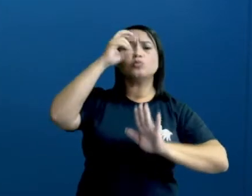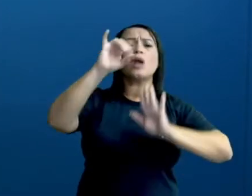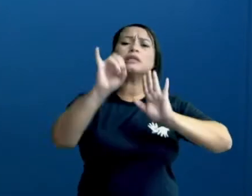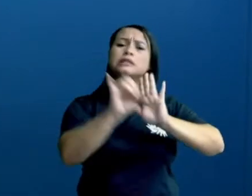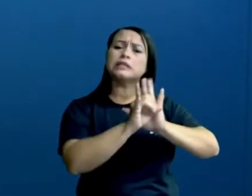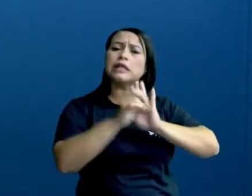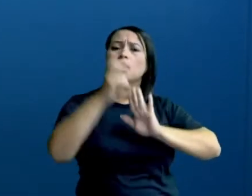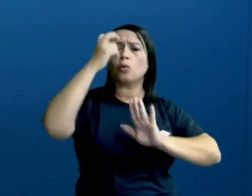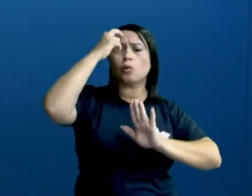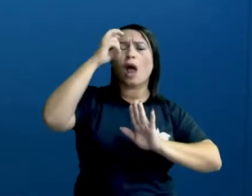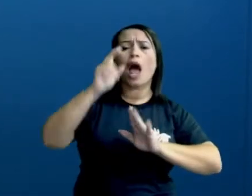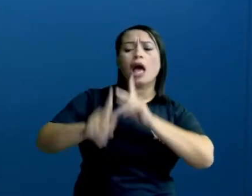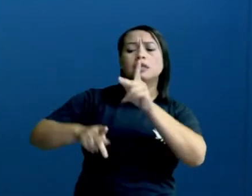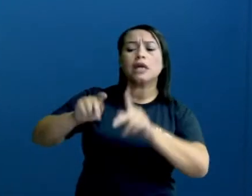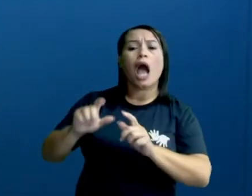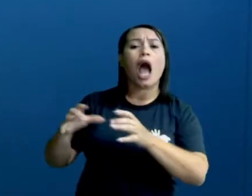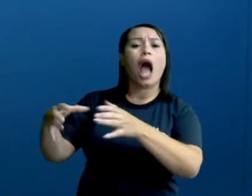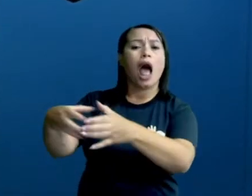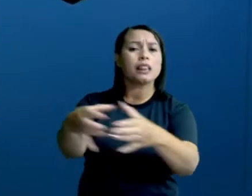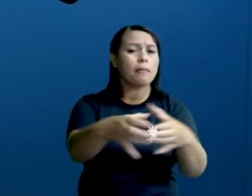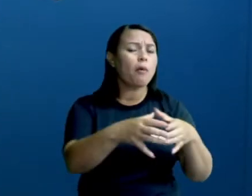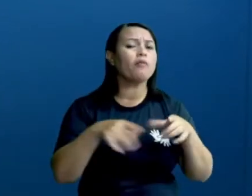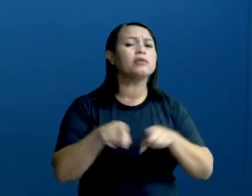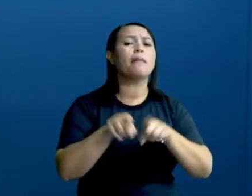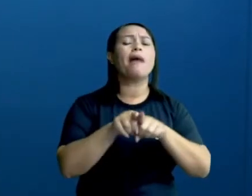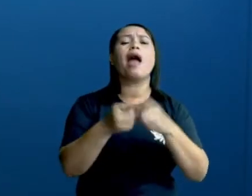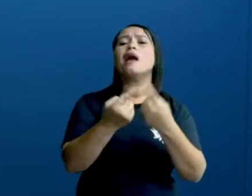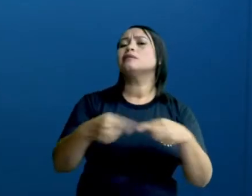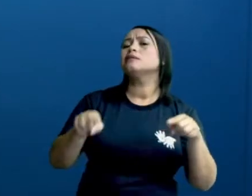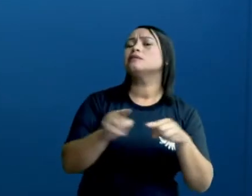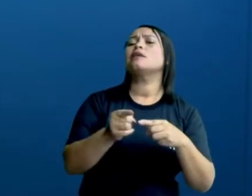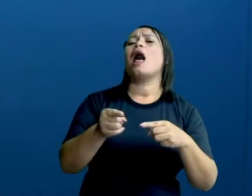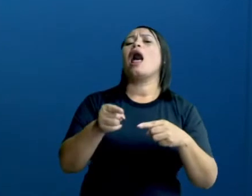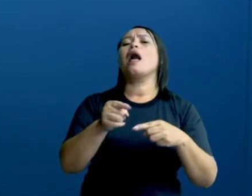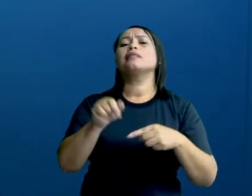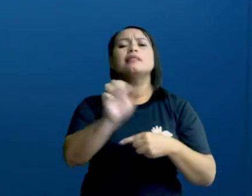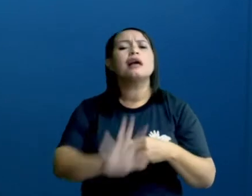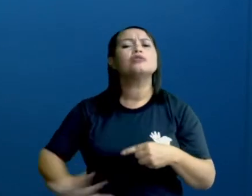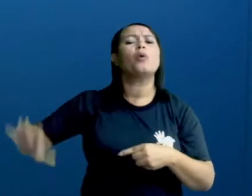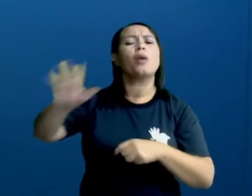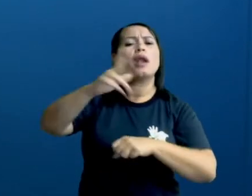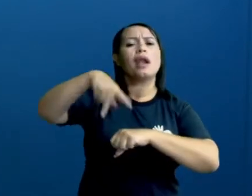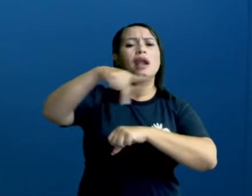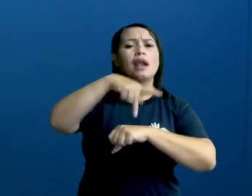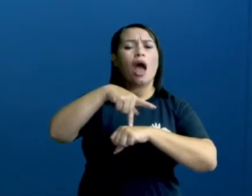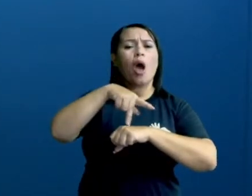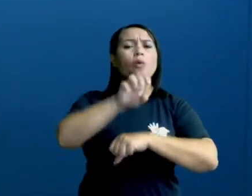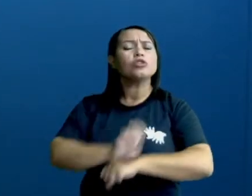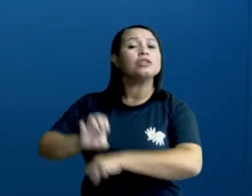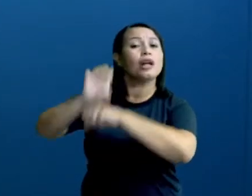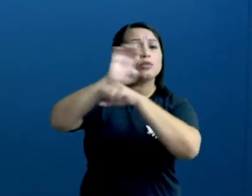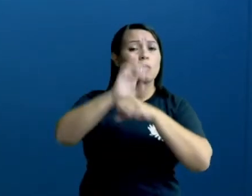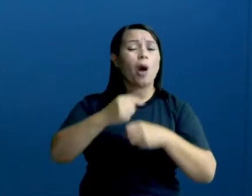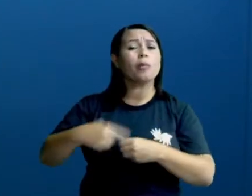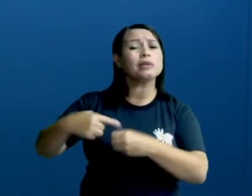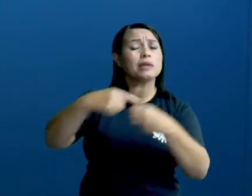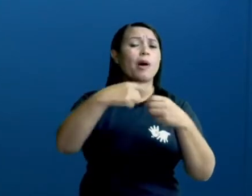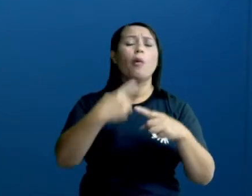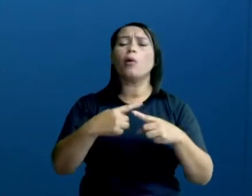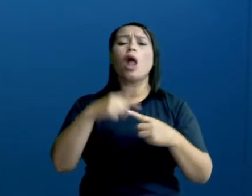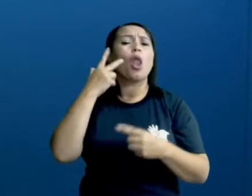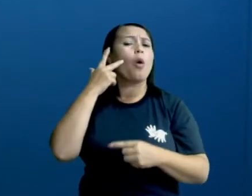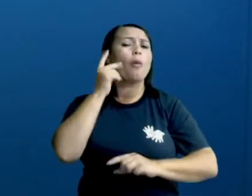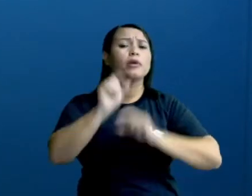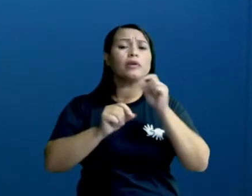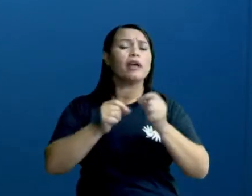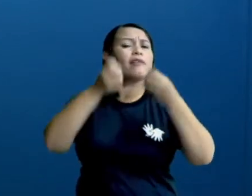de cada povo, as identidades nacionais, a identidade estadual, a identidade municipal, porque geralmente eles estão contando ali um